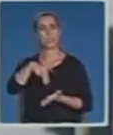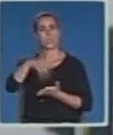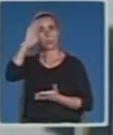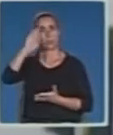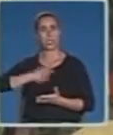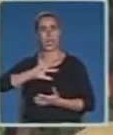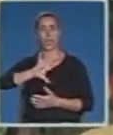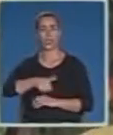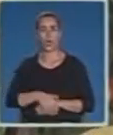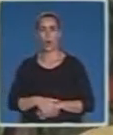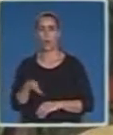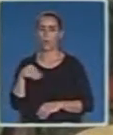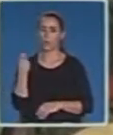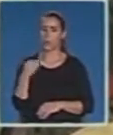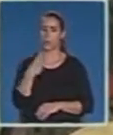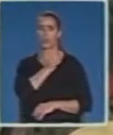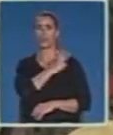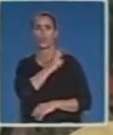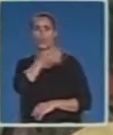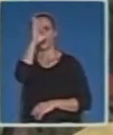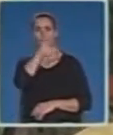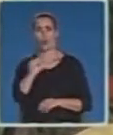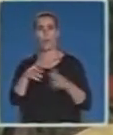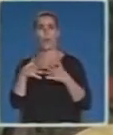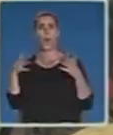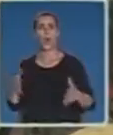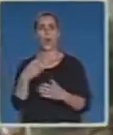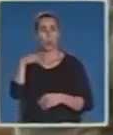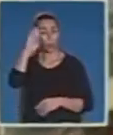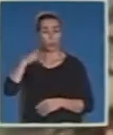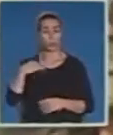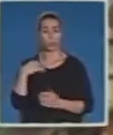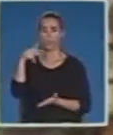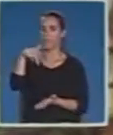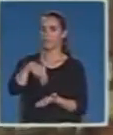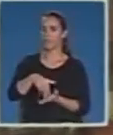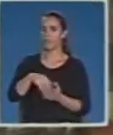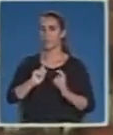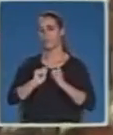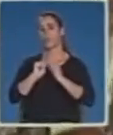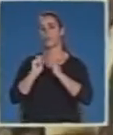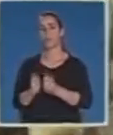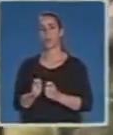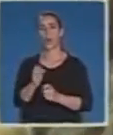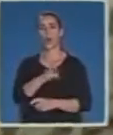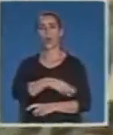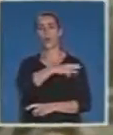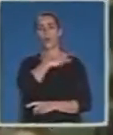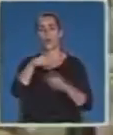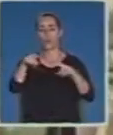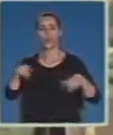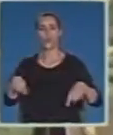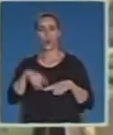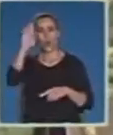região. Preocupações do chefe de Estado-Maior do Exército, que presidiu a cerimónia de tomada de posse do comandante da Zona Militar